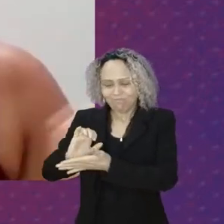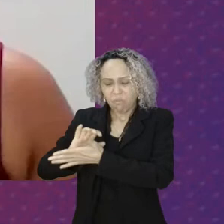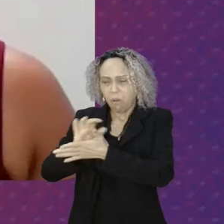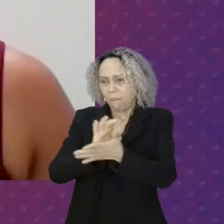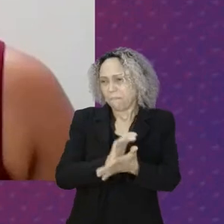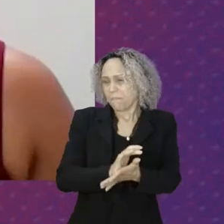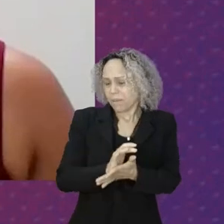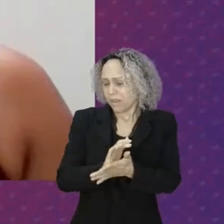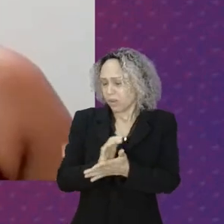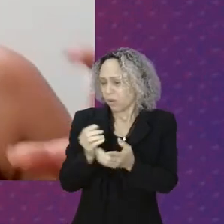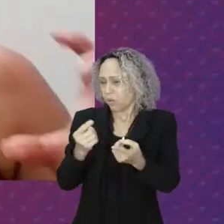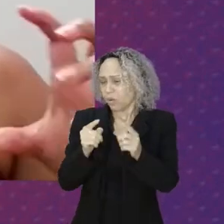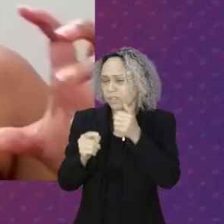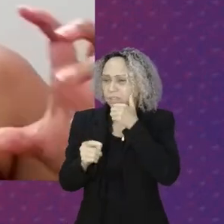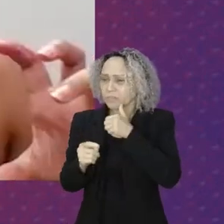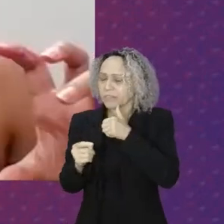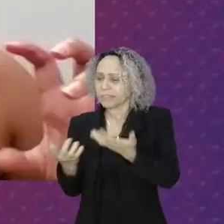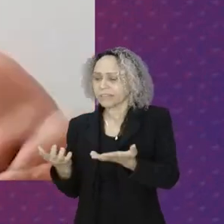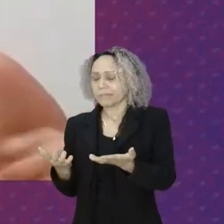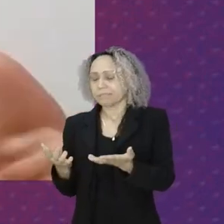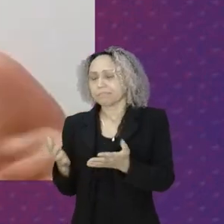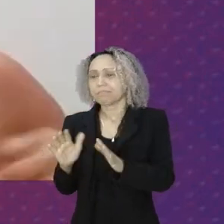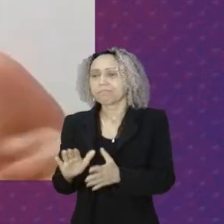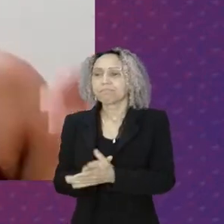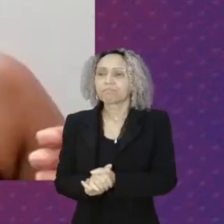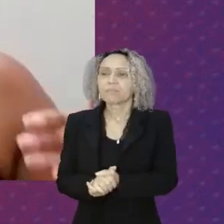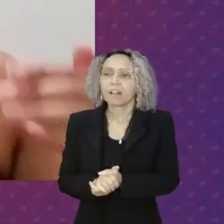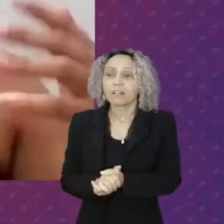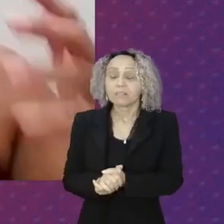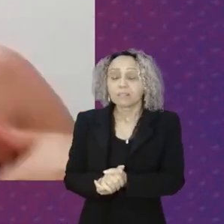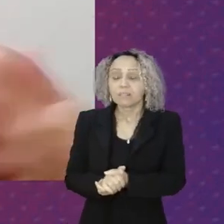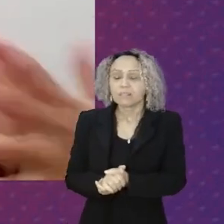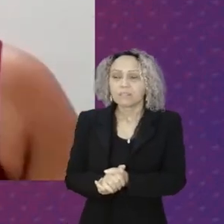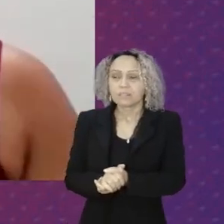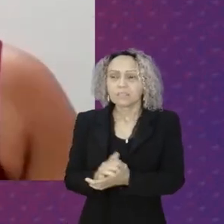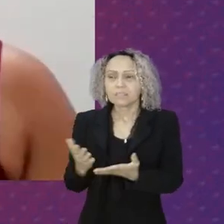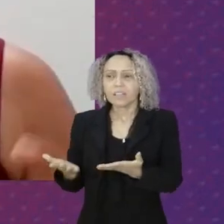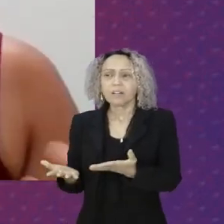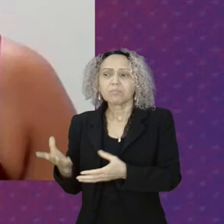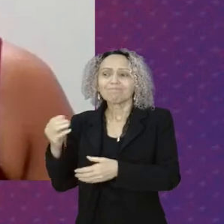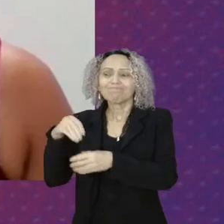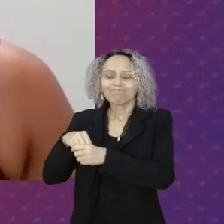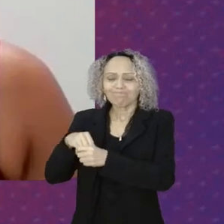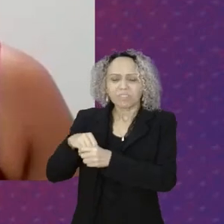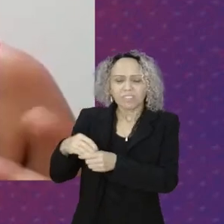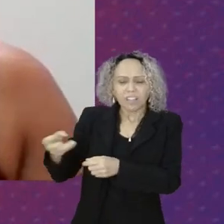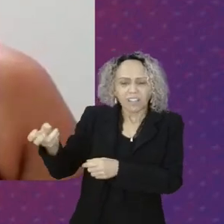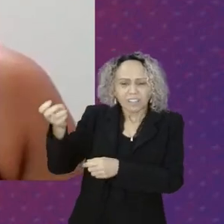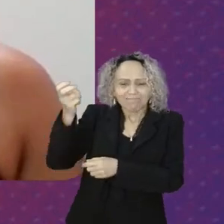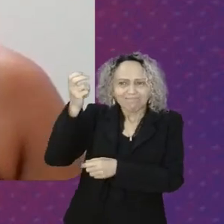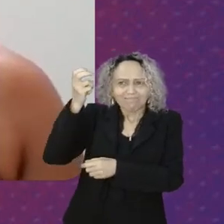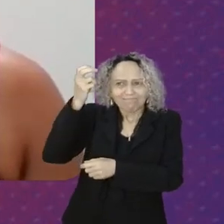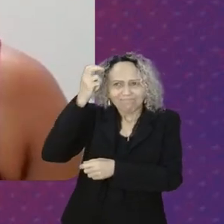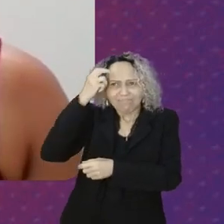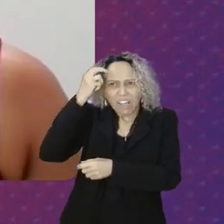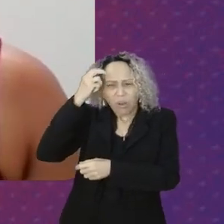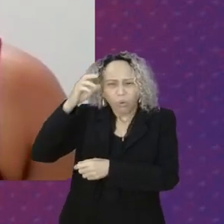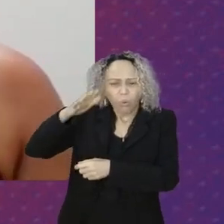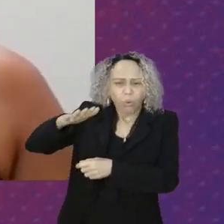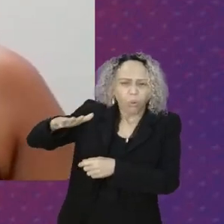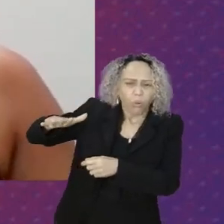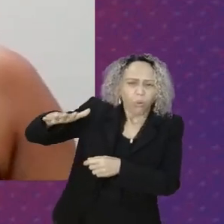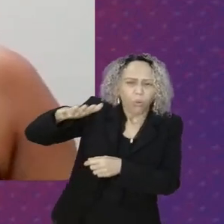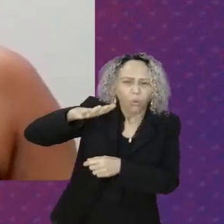corte do orçamento das políticas públicas, mas numa perspectiva cultural, acaba criando um sentimento de autorização